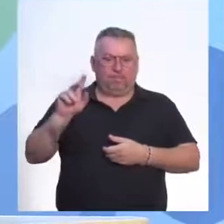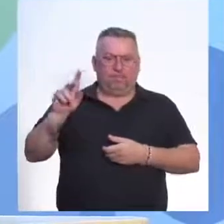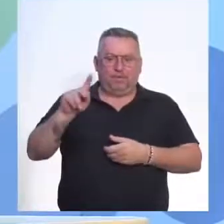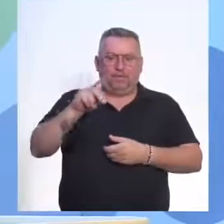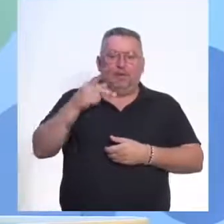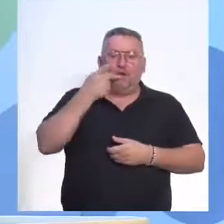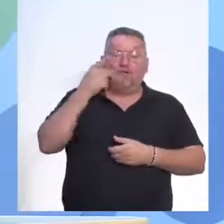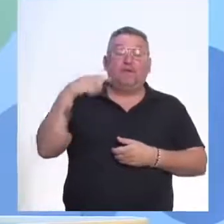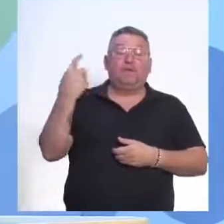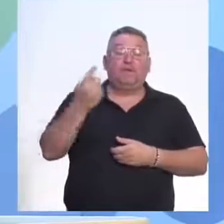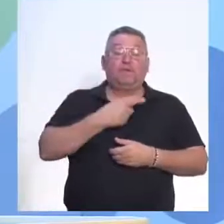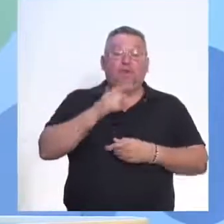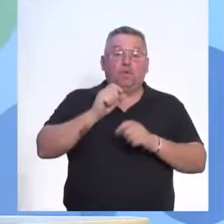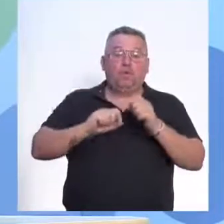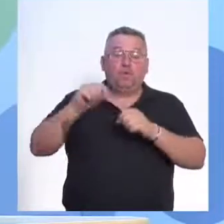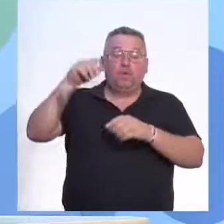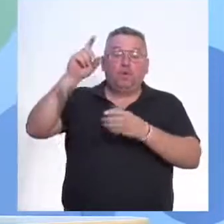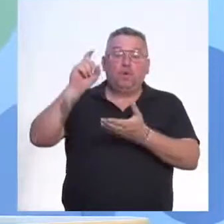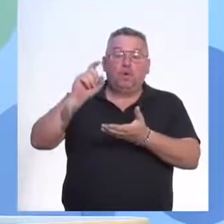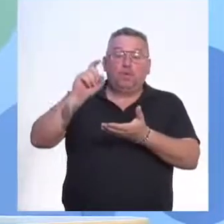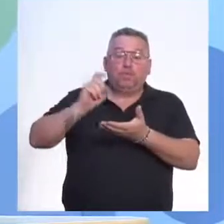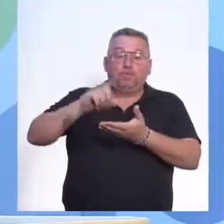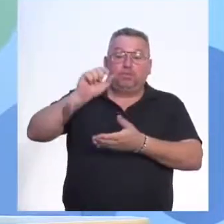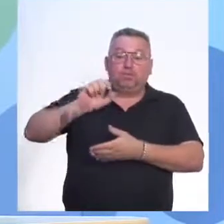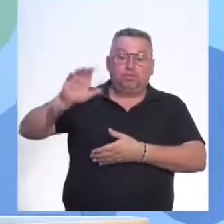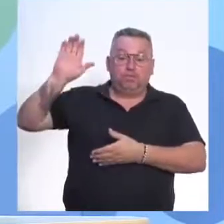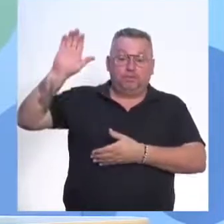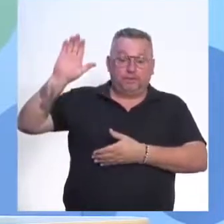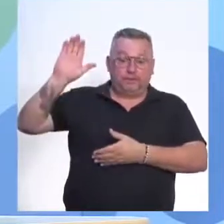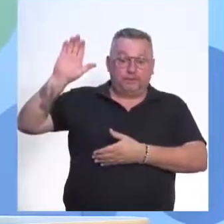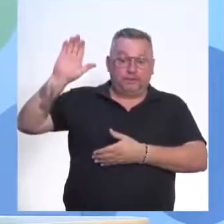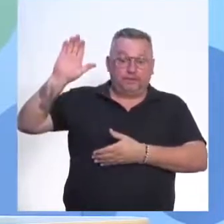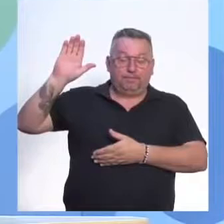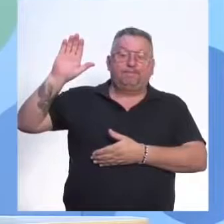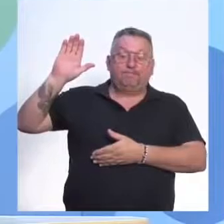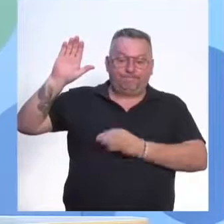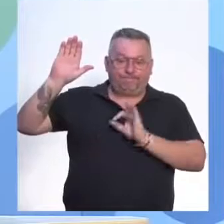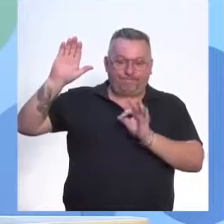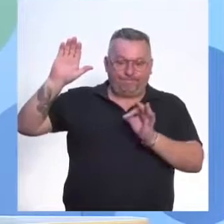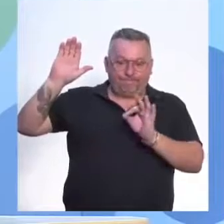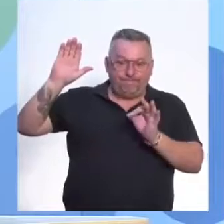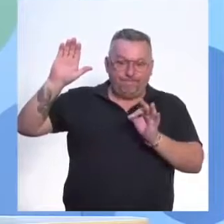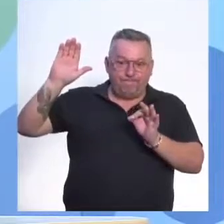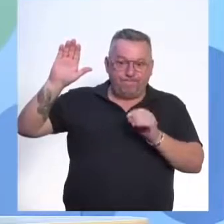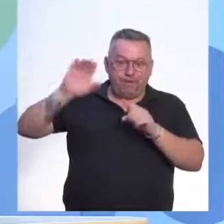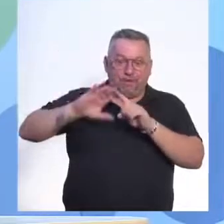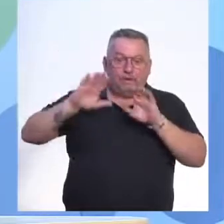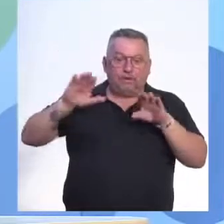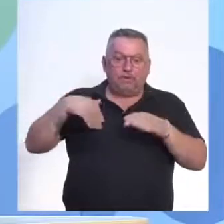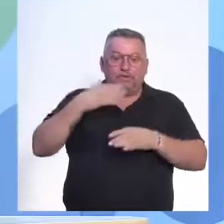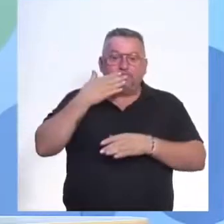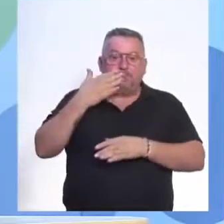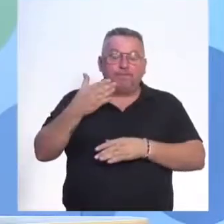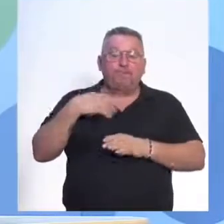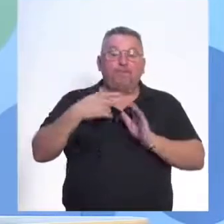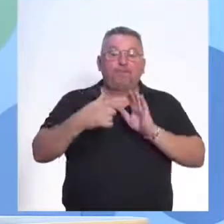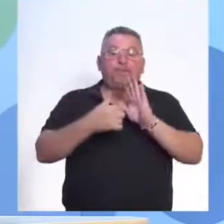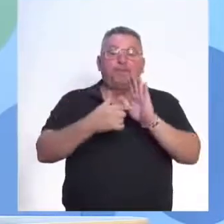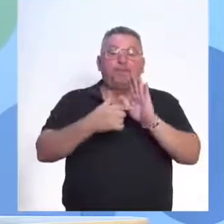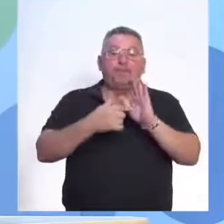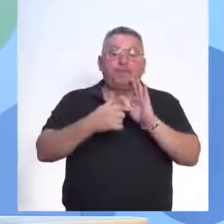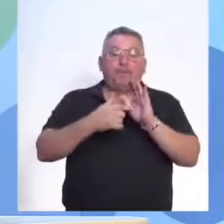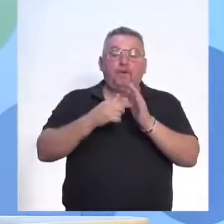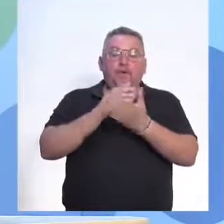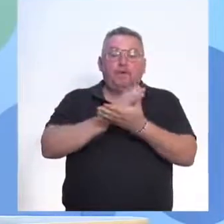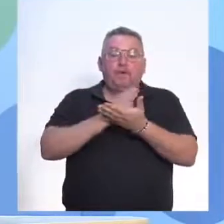quer falar conosco, ele clica no link com a mãozinha, ele pede a palavra. Então, quando aparecer